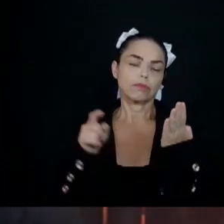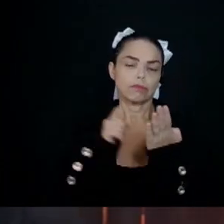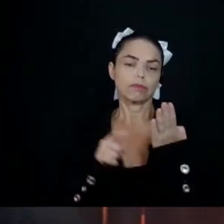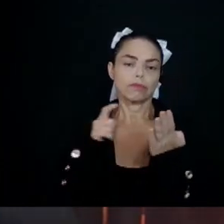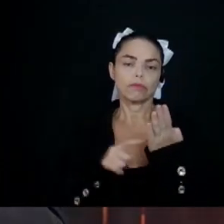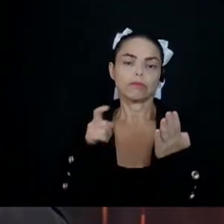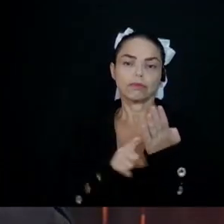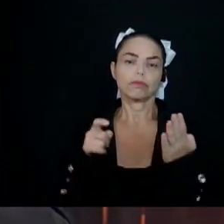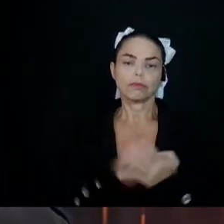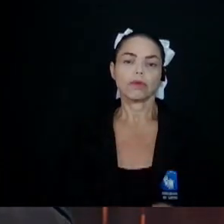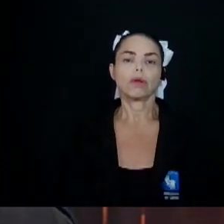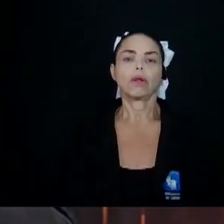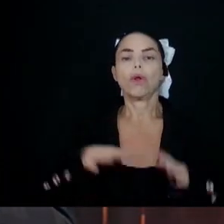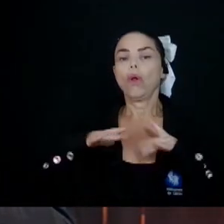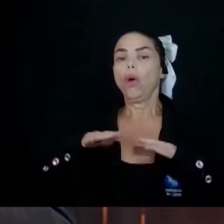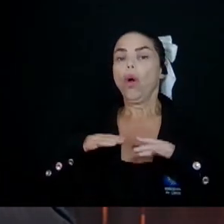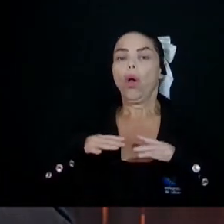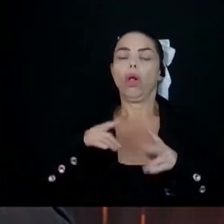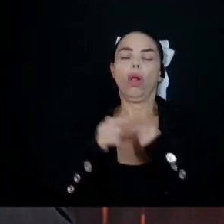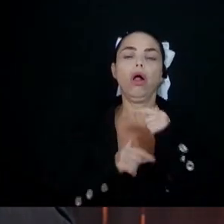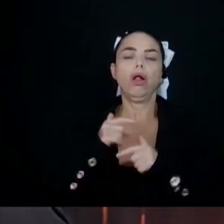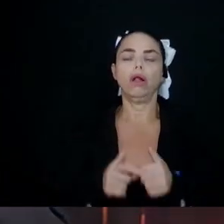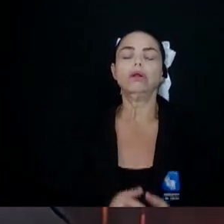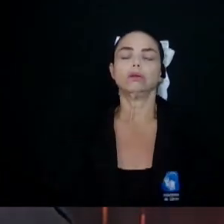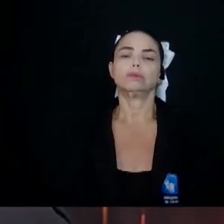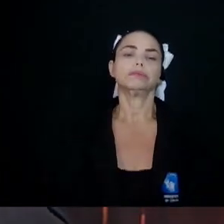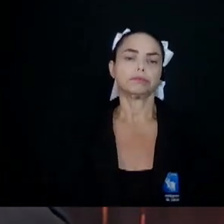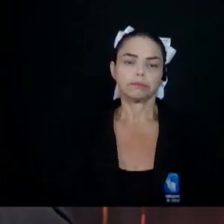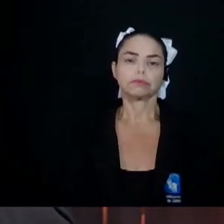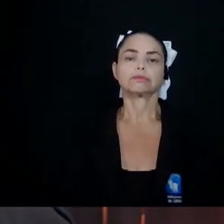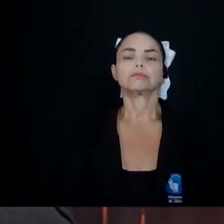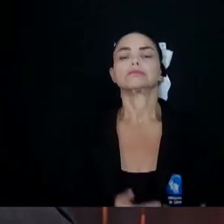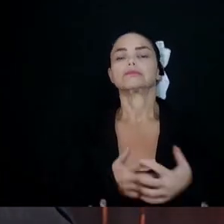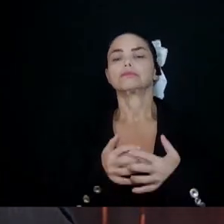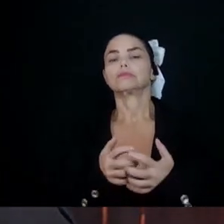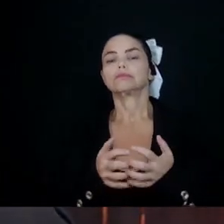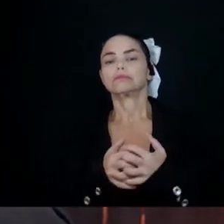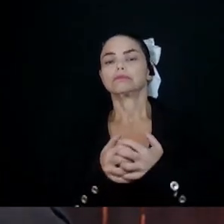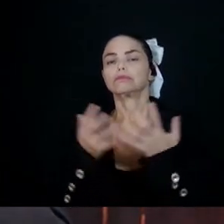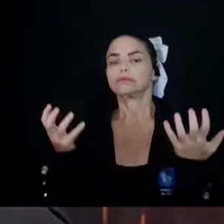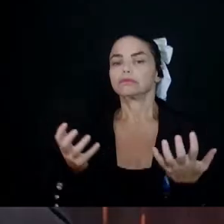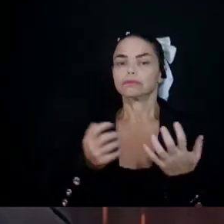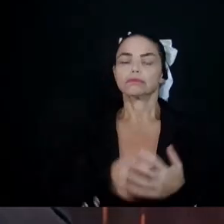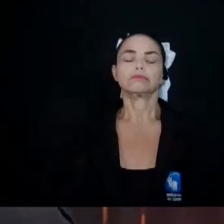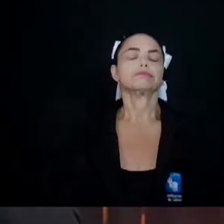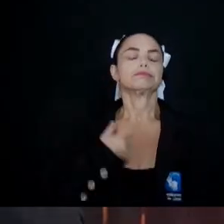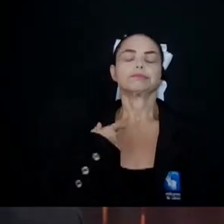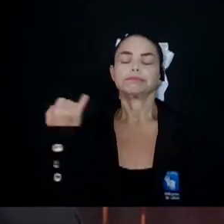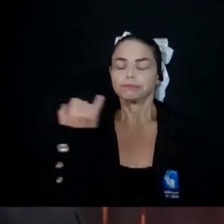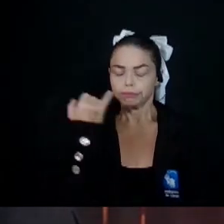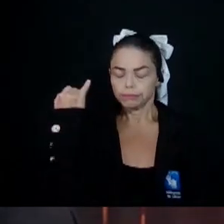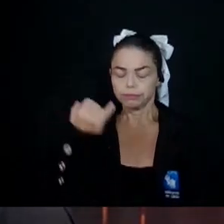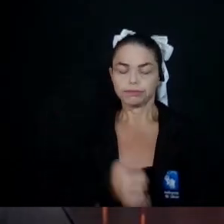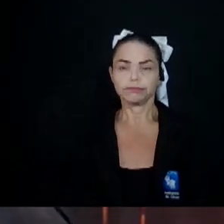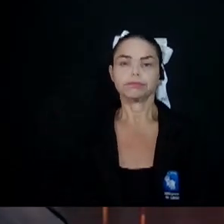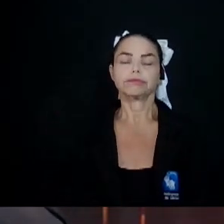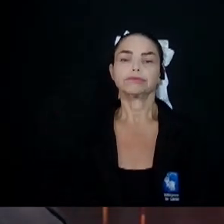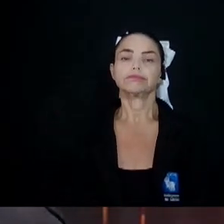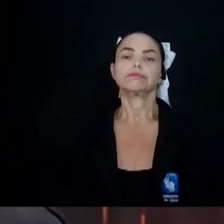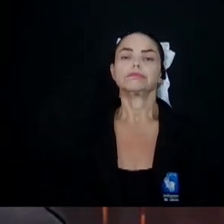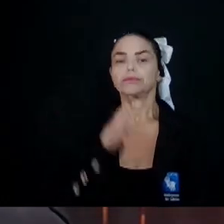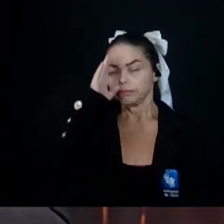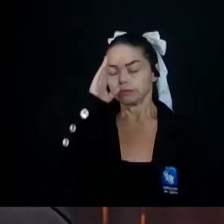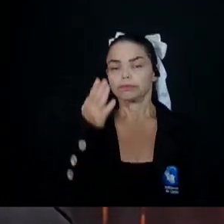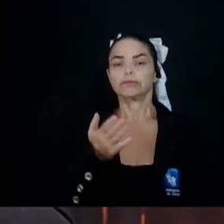uma folga do trabalho, é o direito da desconexão. E isso é extremamente importante, né, principalmente para a